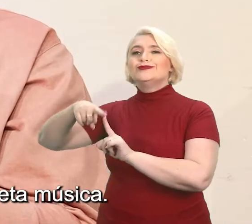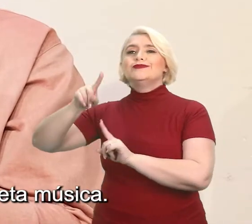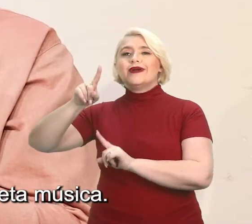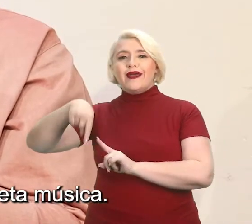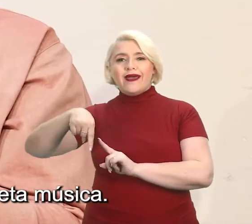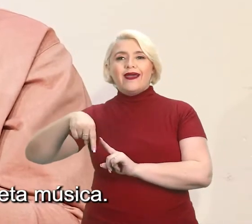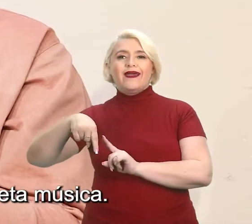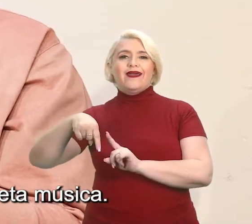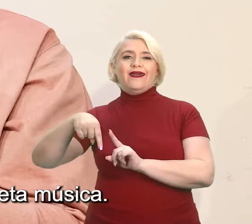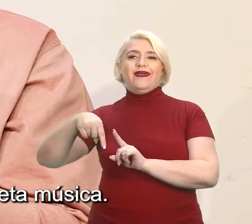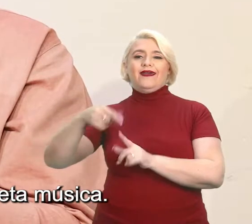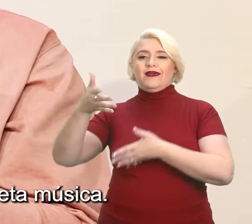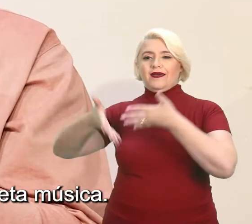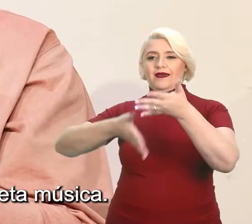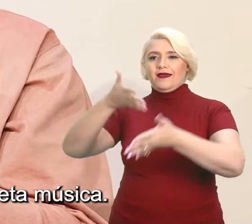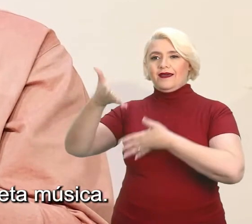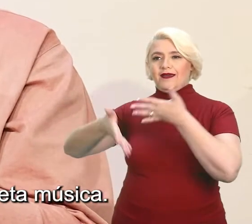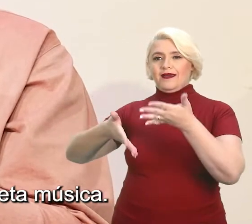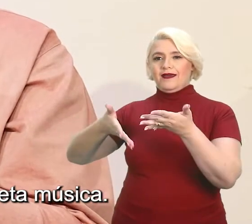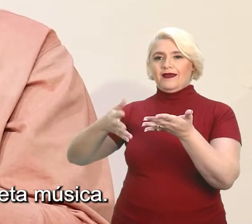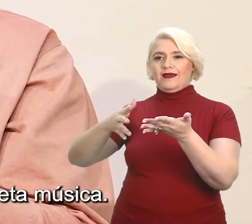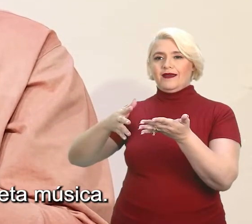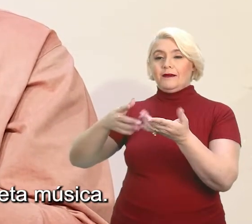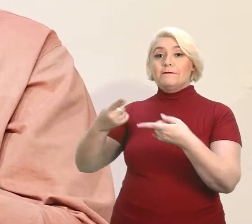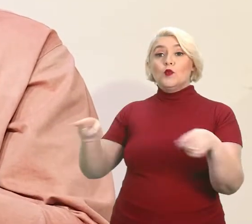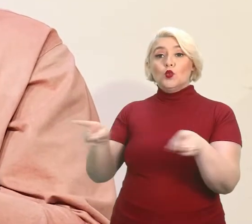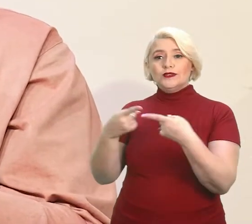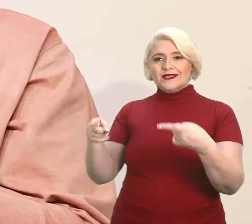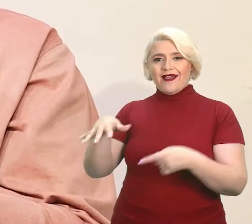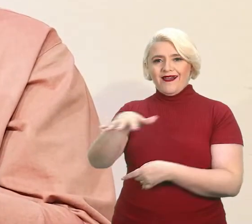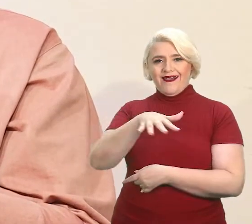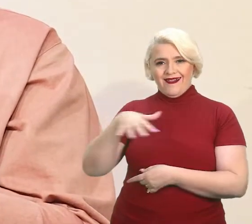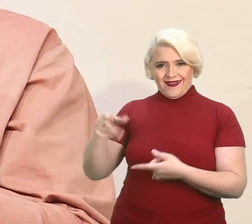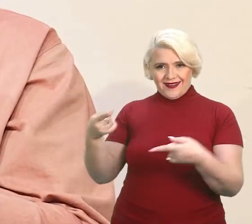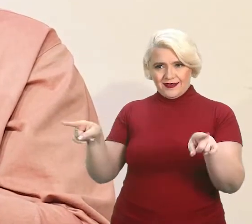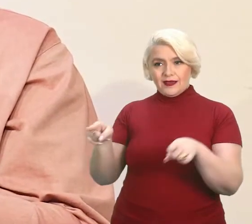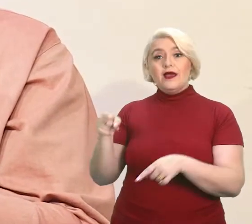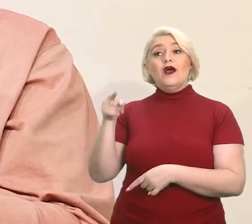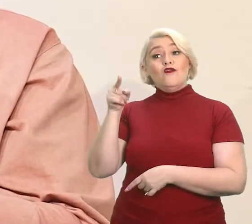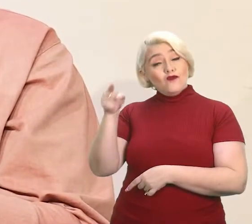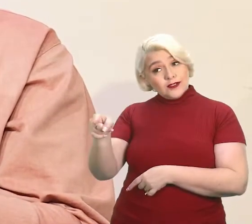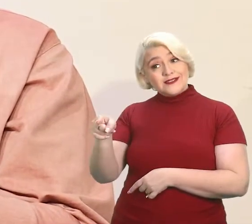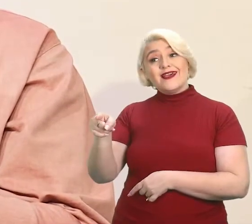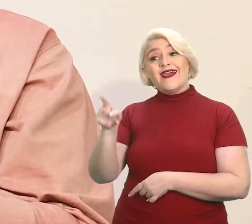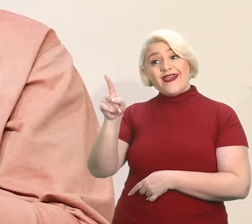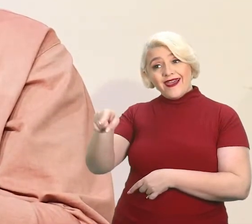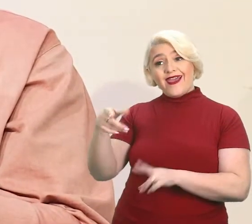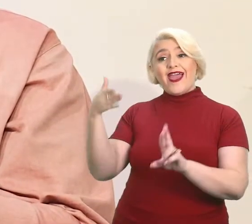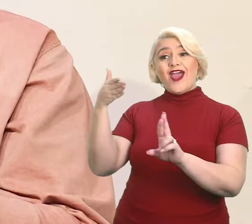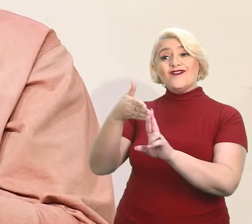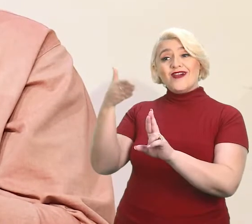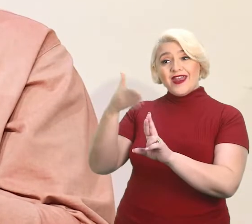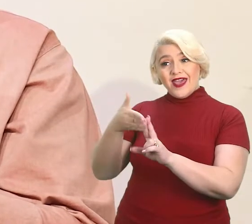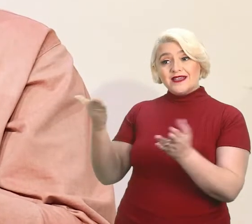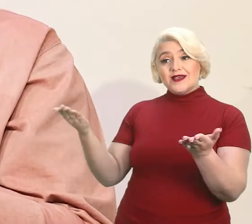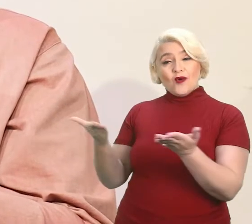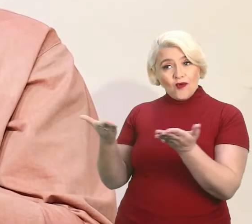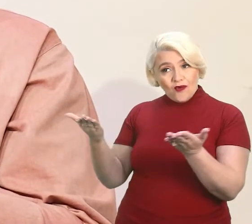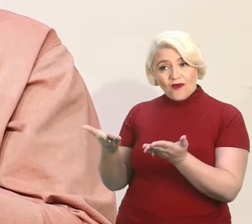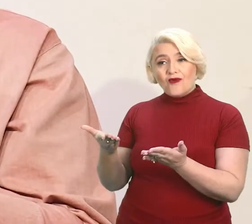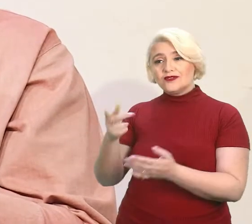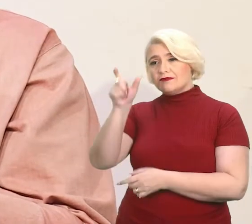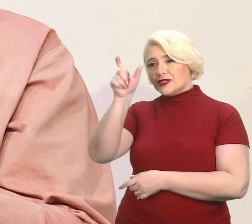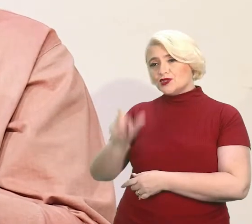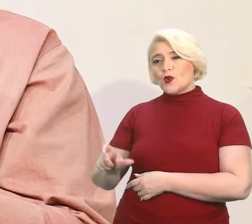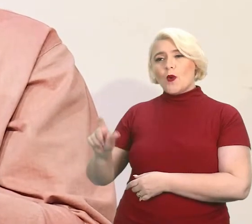da língua de sinais que interpreta música. E a senhora foi uma das referências, é hoje uma